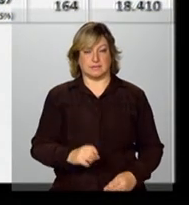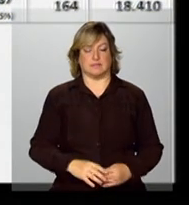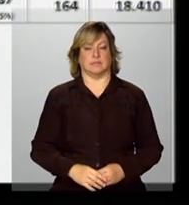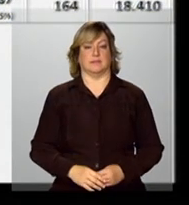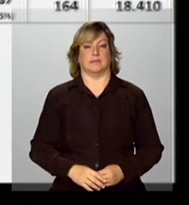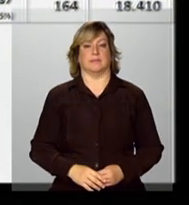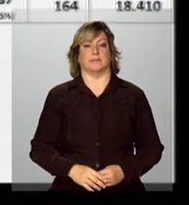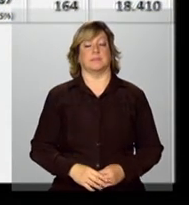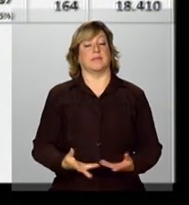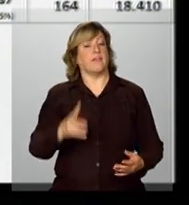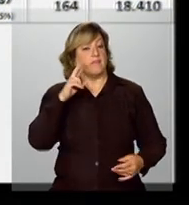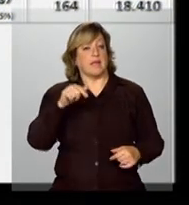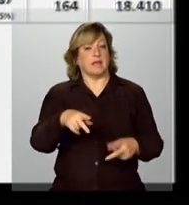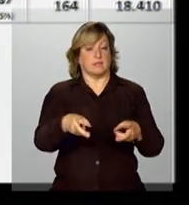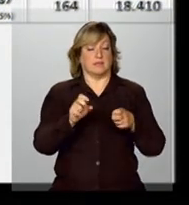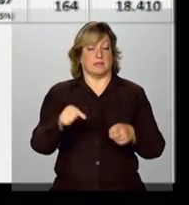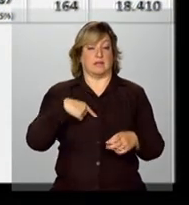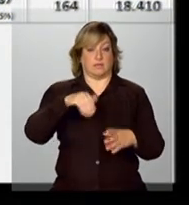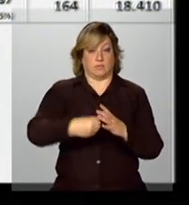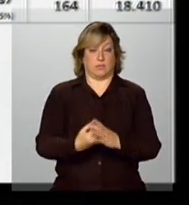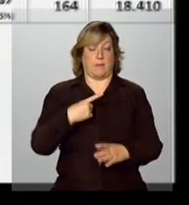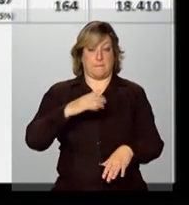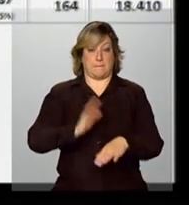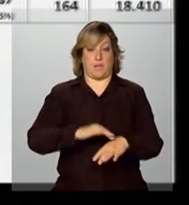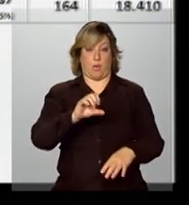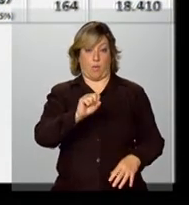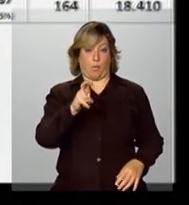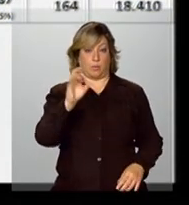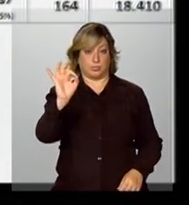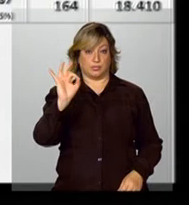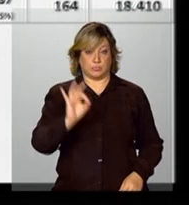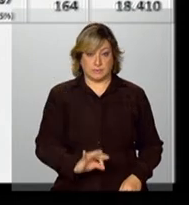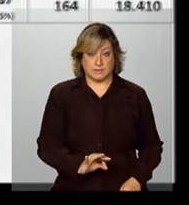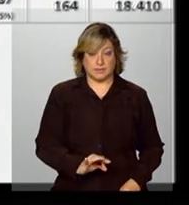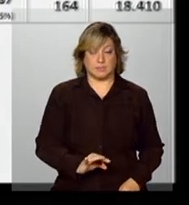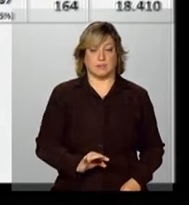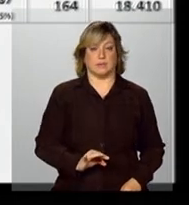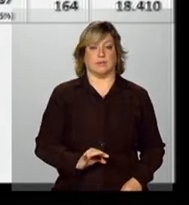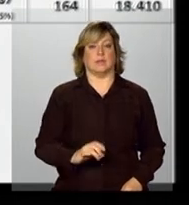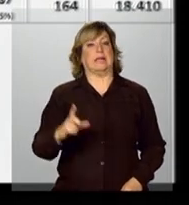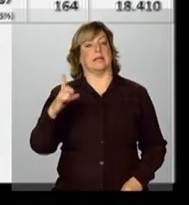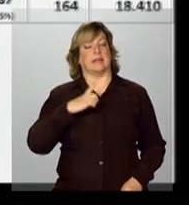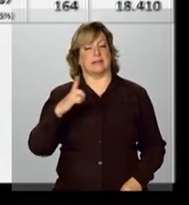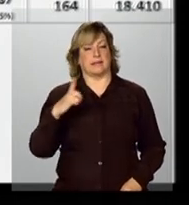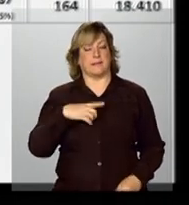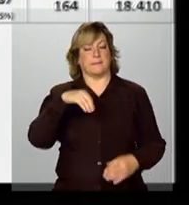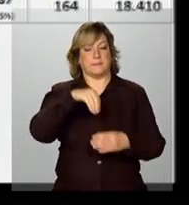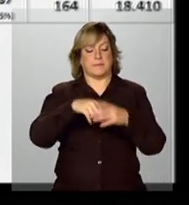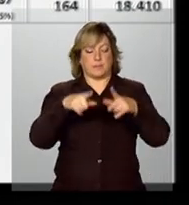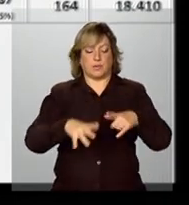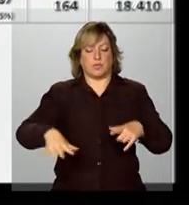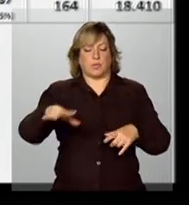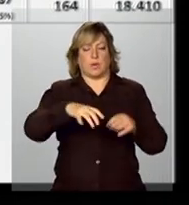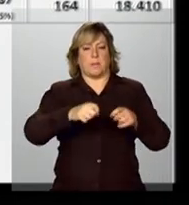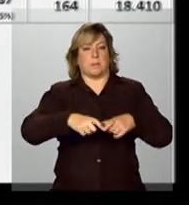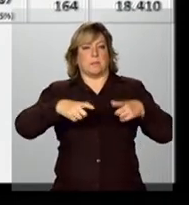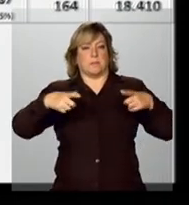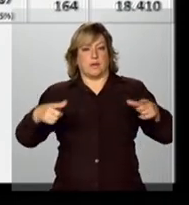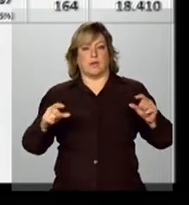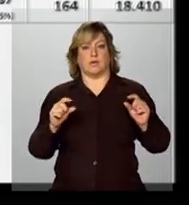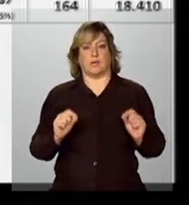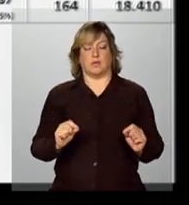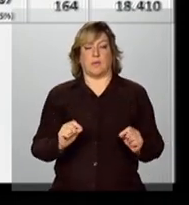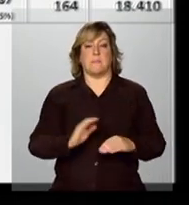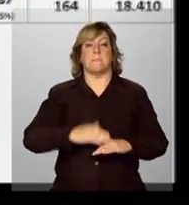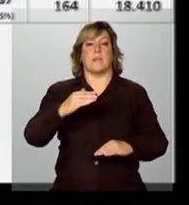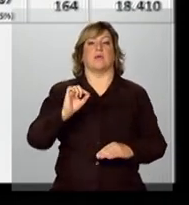Observa-se também que esse plantio, mais de 85%, se encontra em polígonos maiores do que